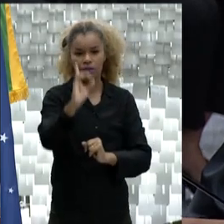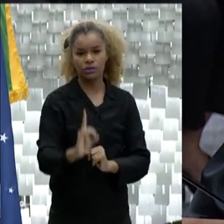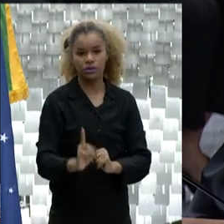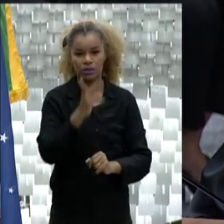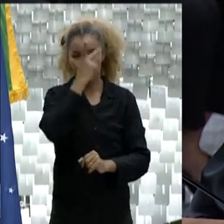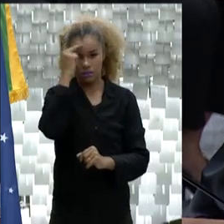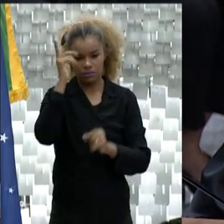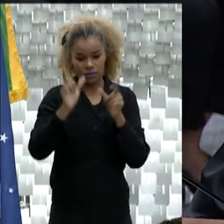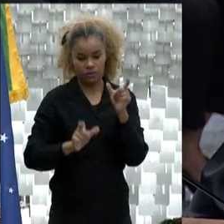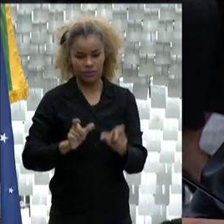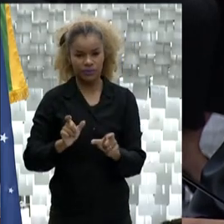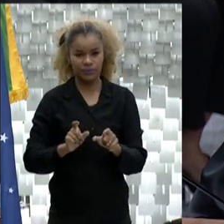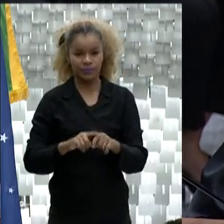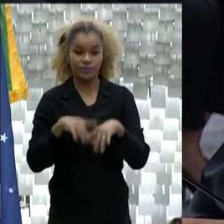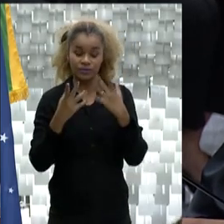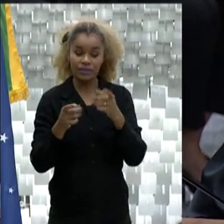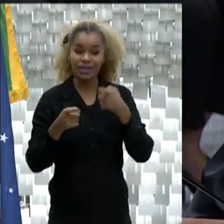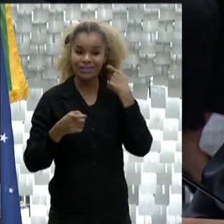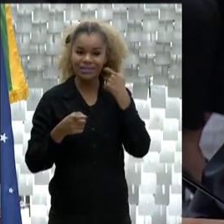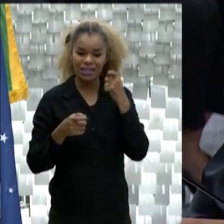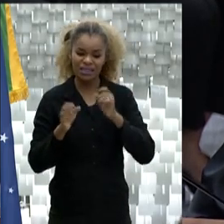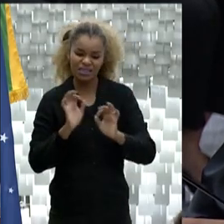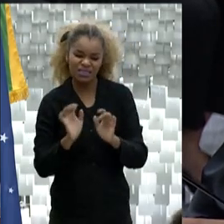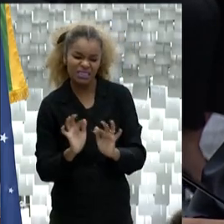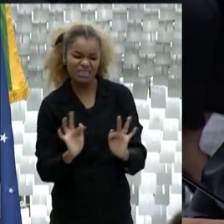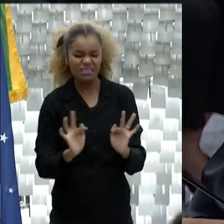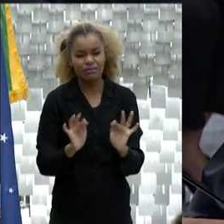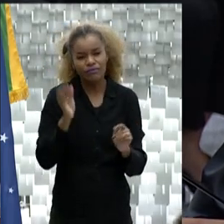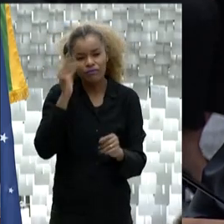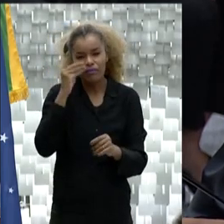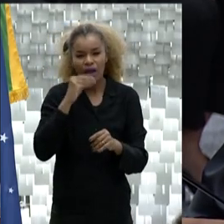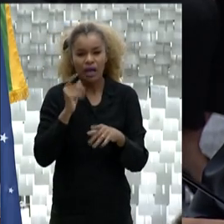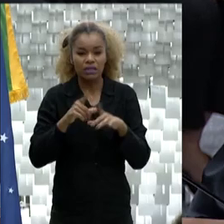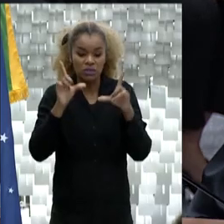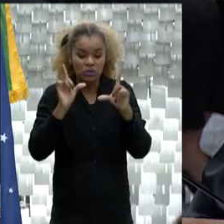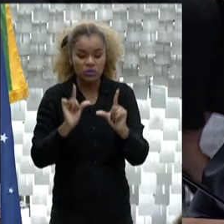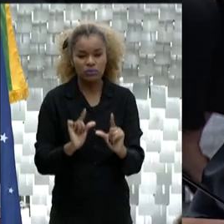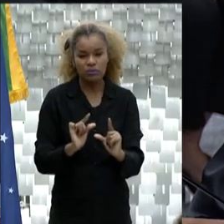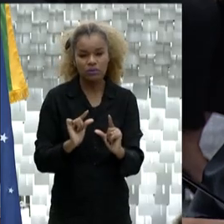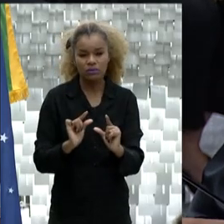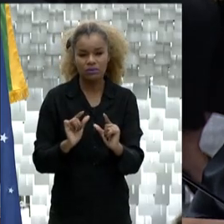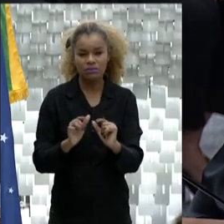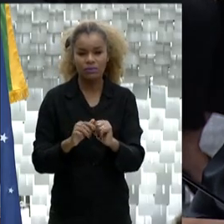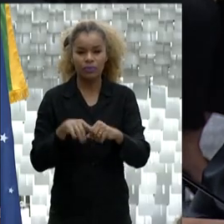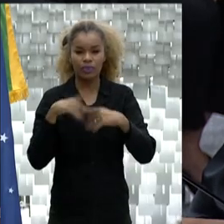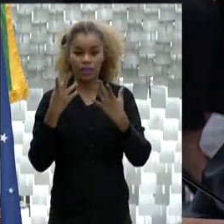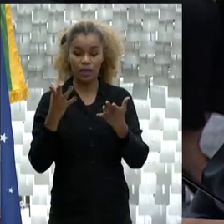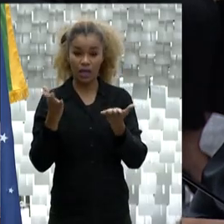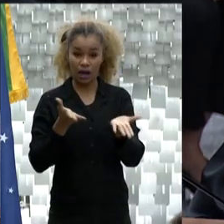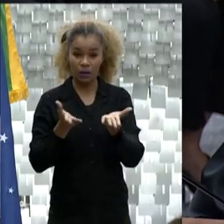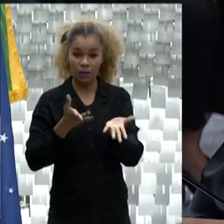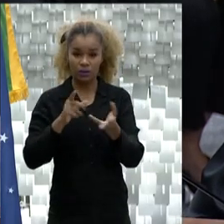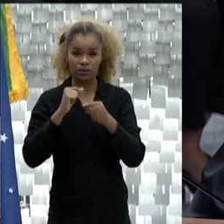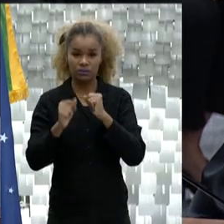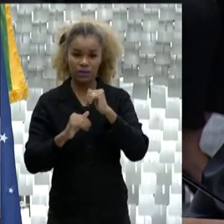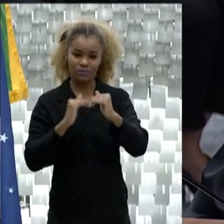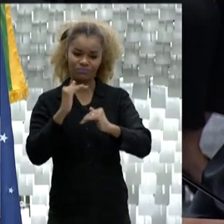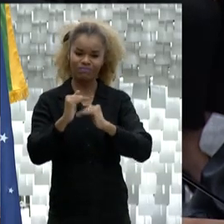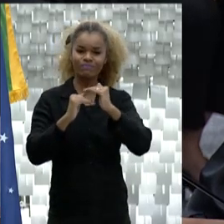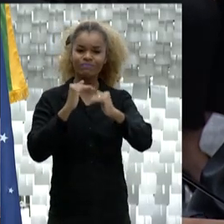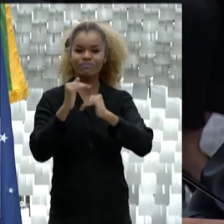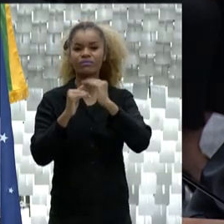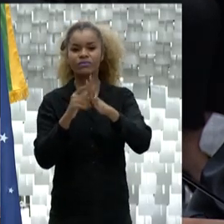humanos e as tentativas sutis de minimização que se instalam